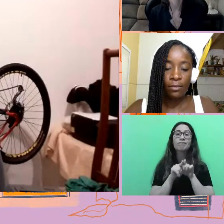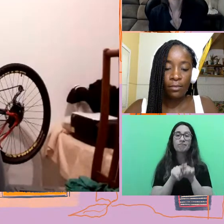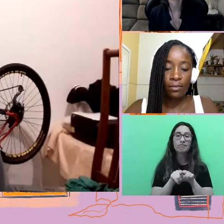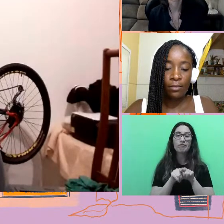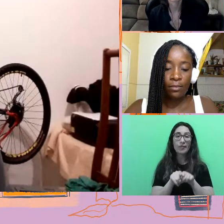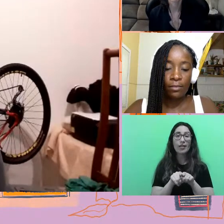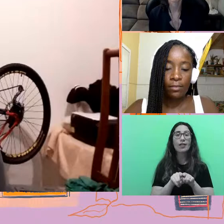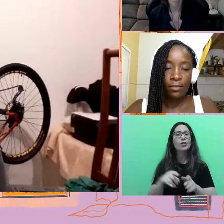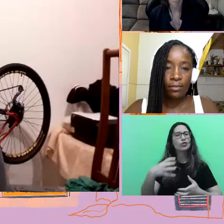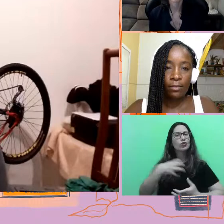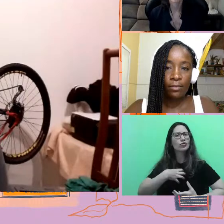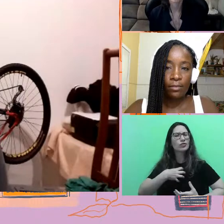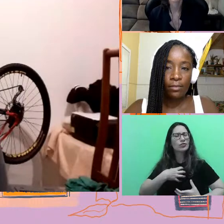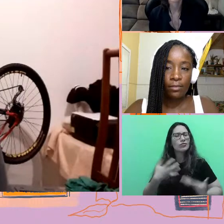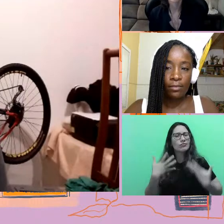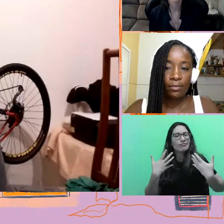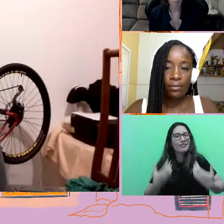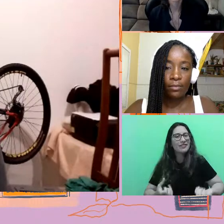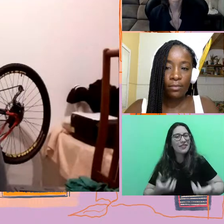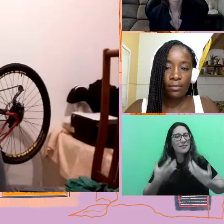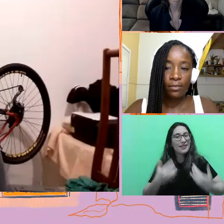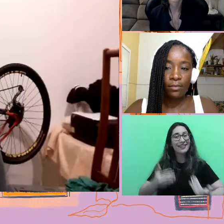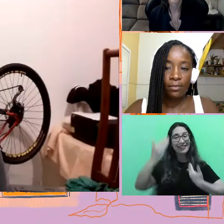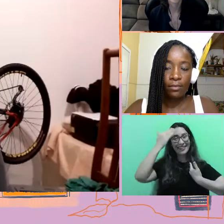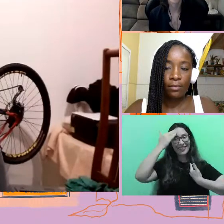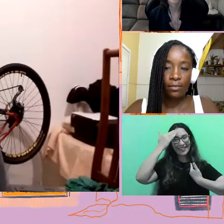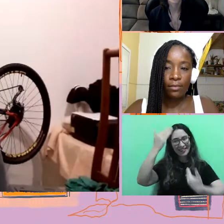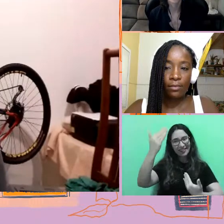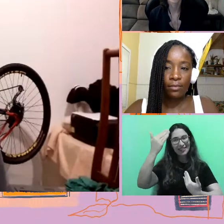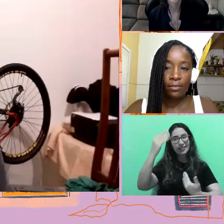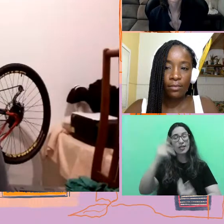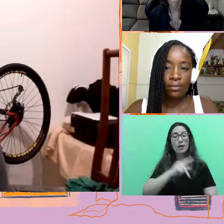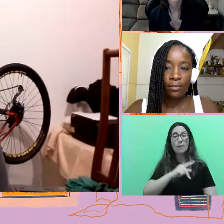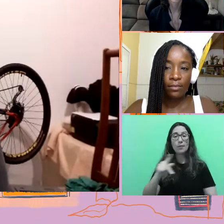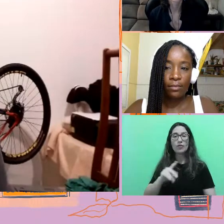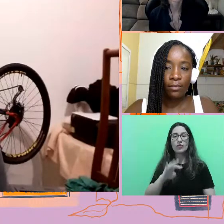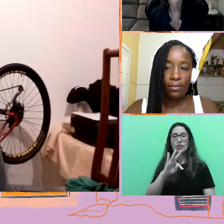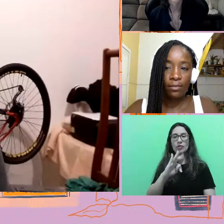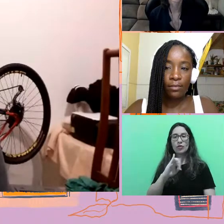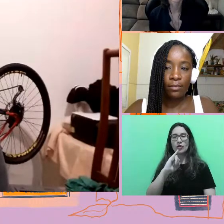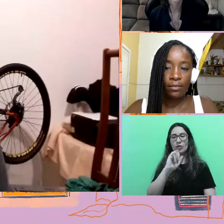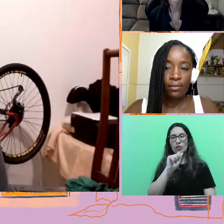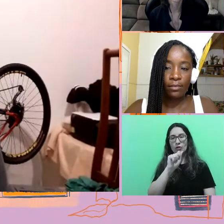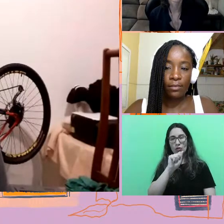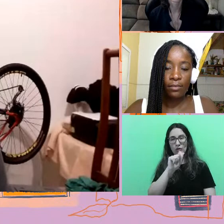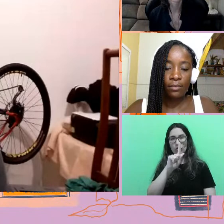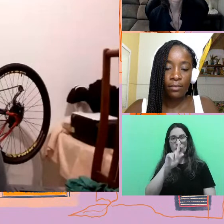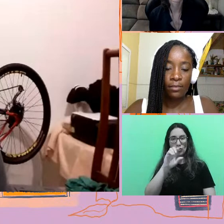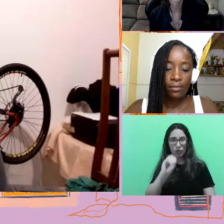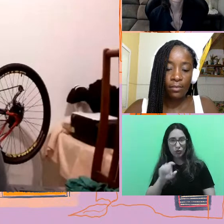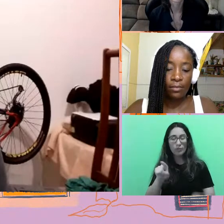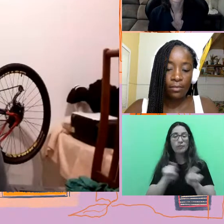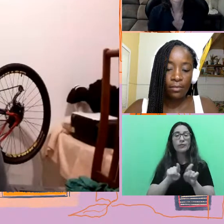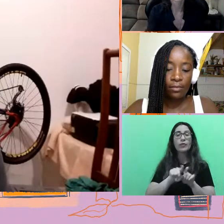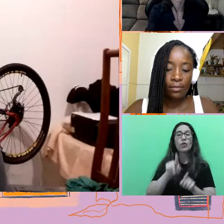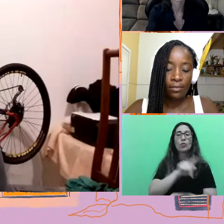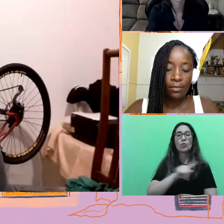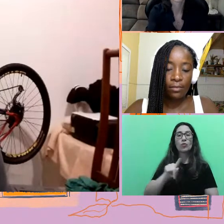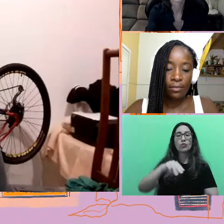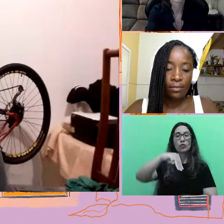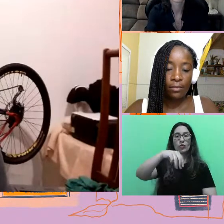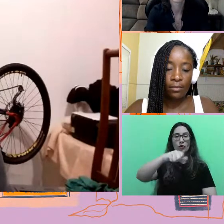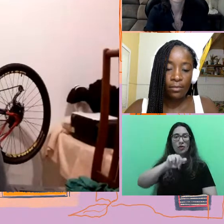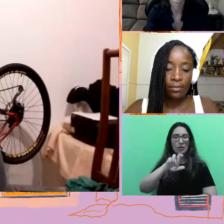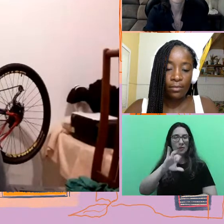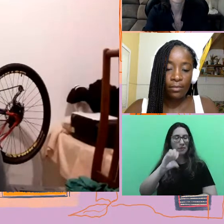de forma leve. Agradecer o professor Thiago Camilo também pela oportunidade, o professor Mário Tutsui. Eu acho que é uma